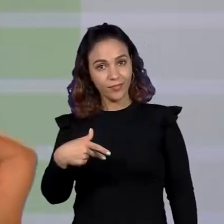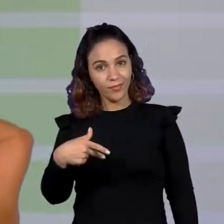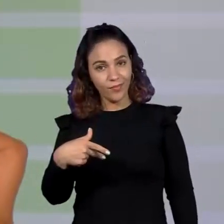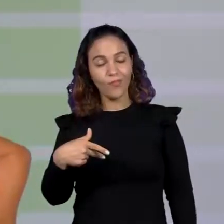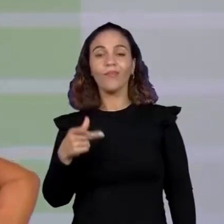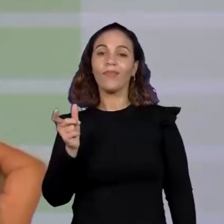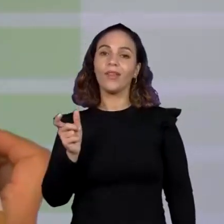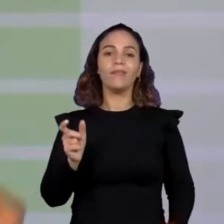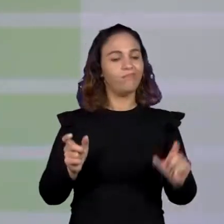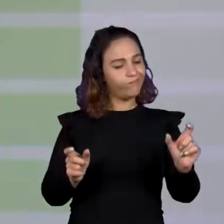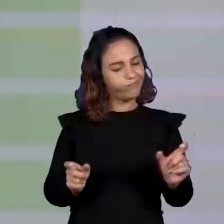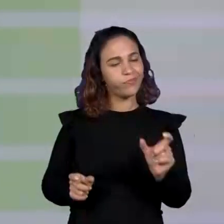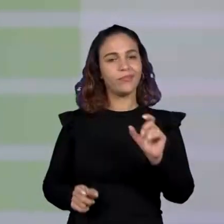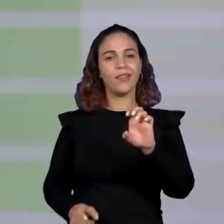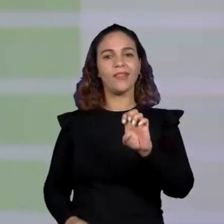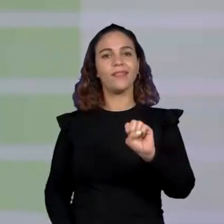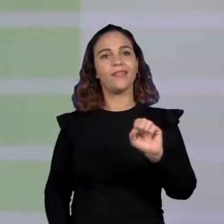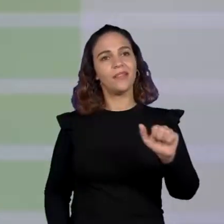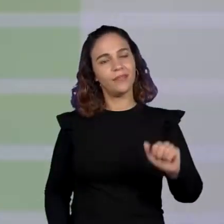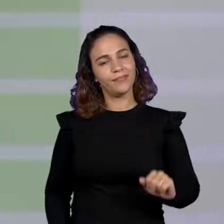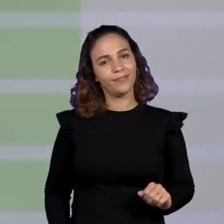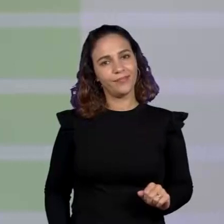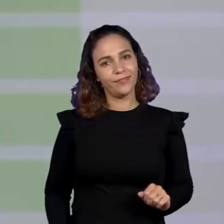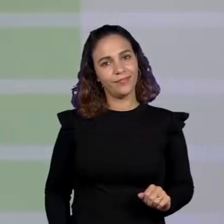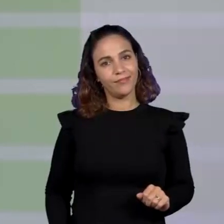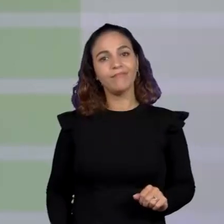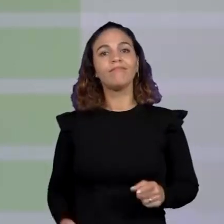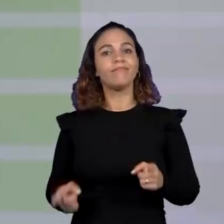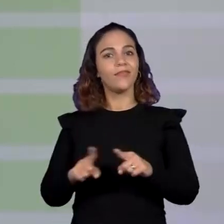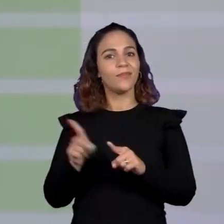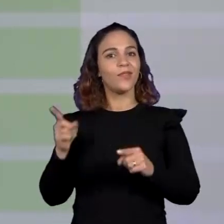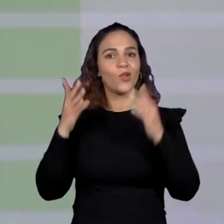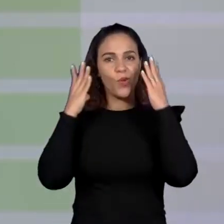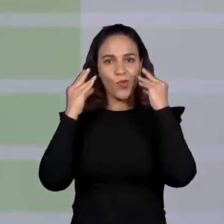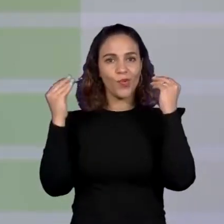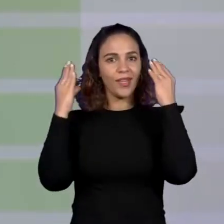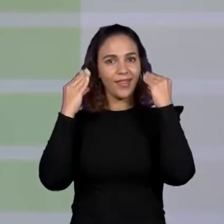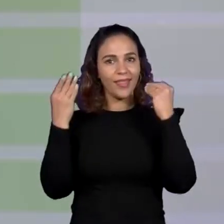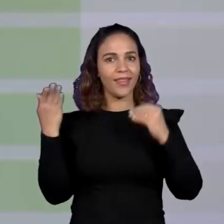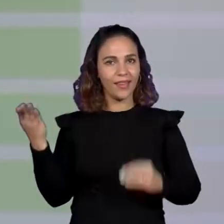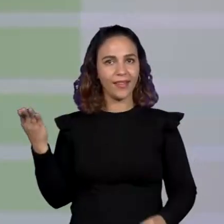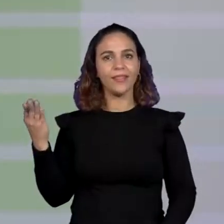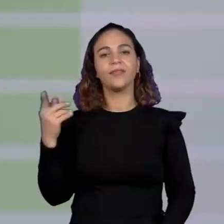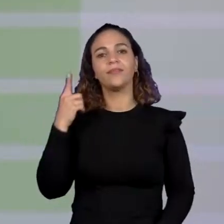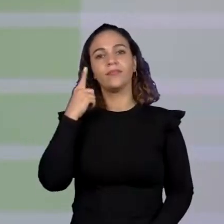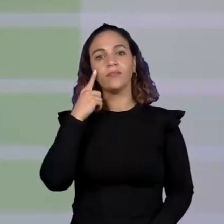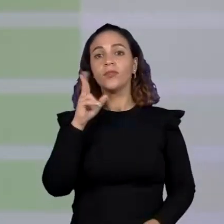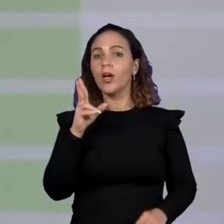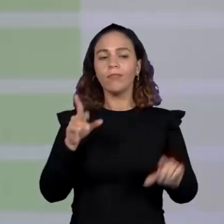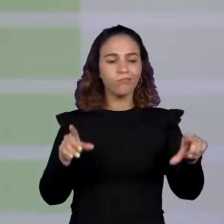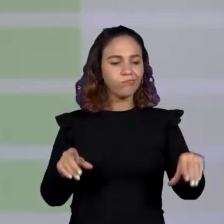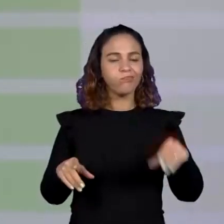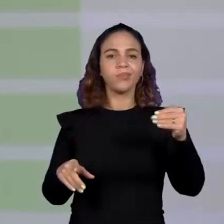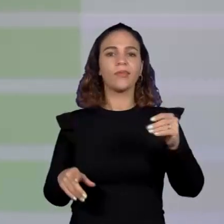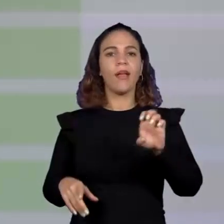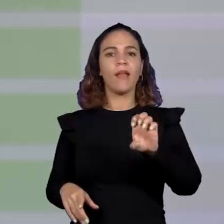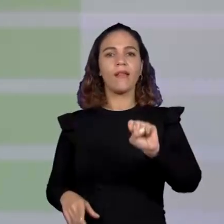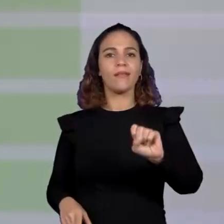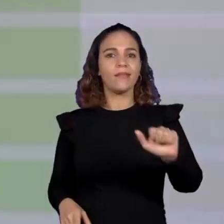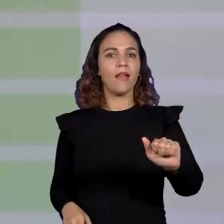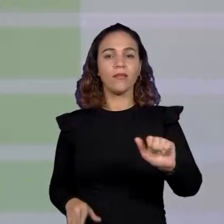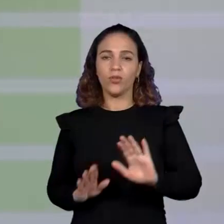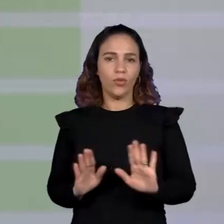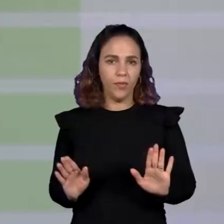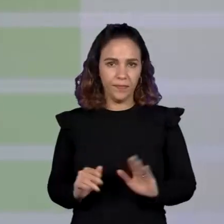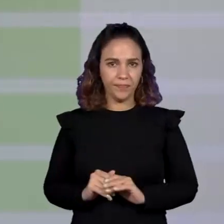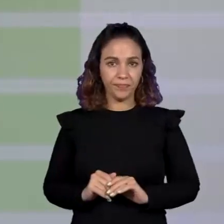portuguesa, o S. Holandês, holandesa, olha o S aqui. E é